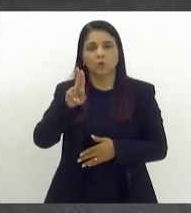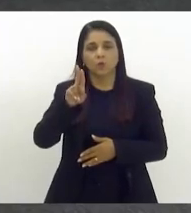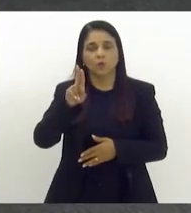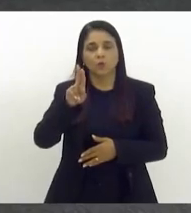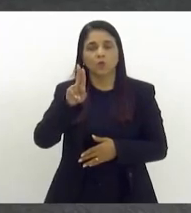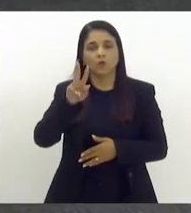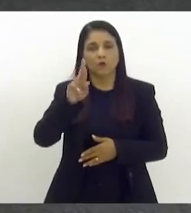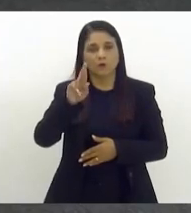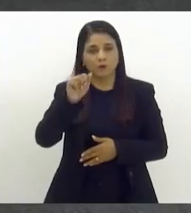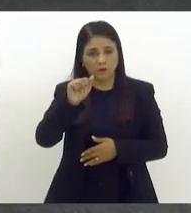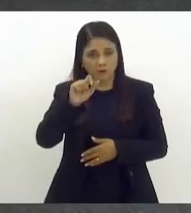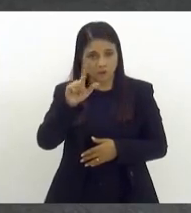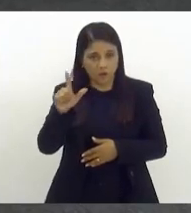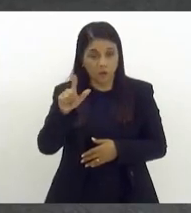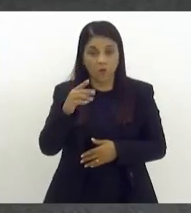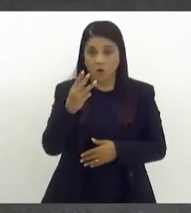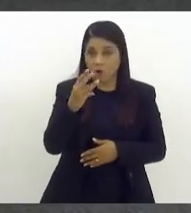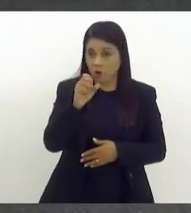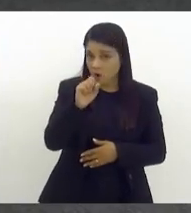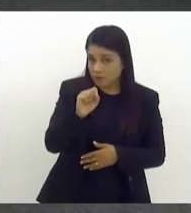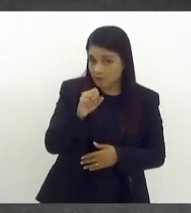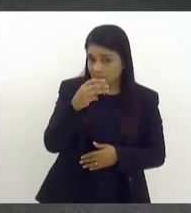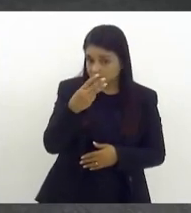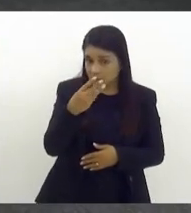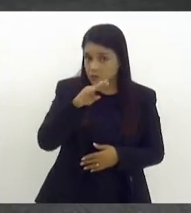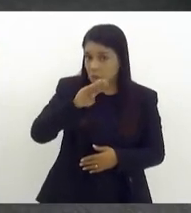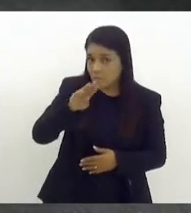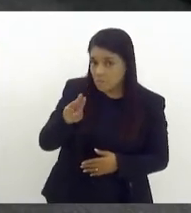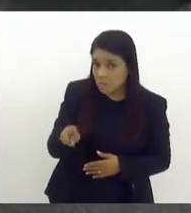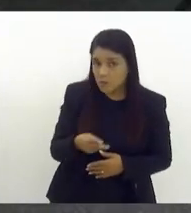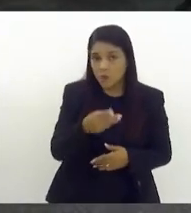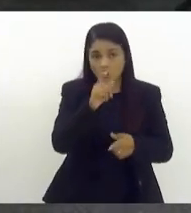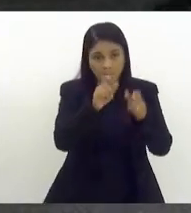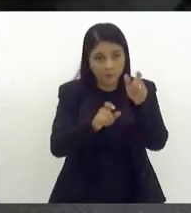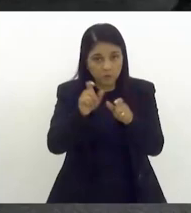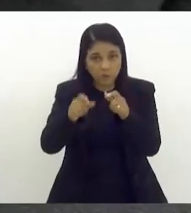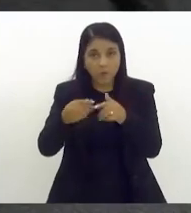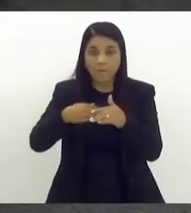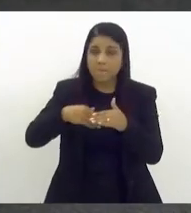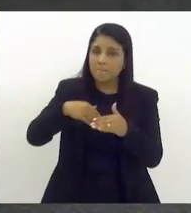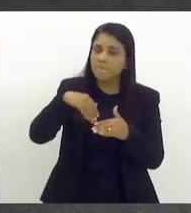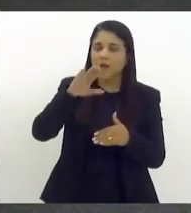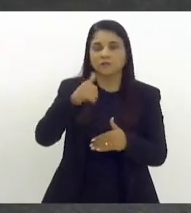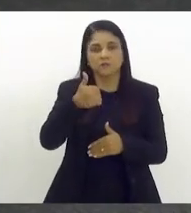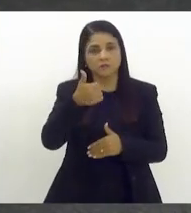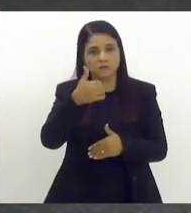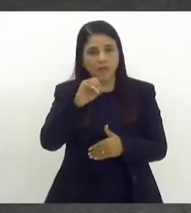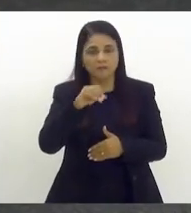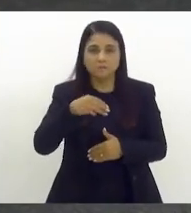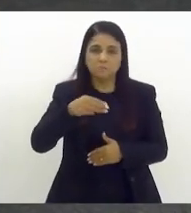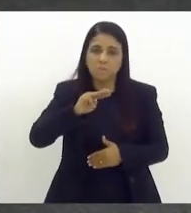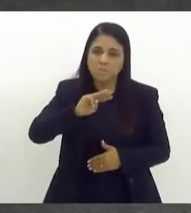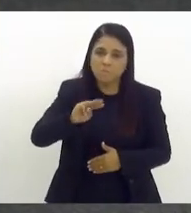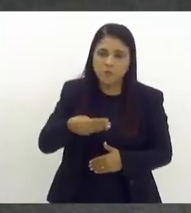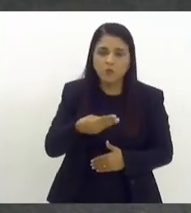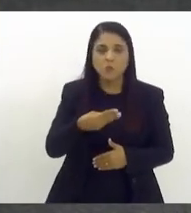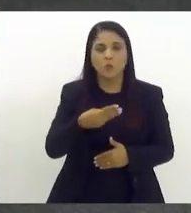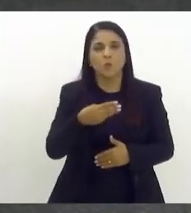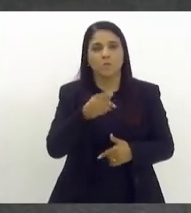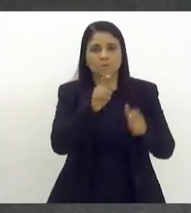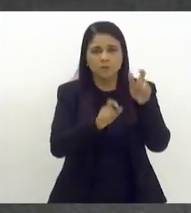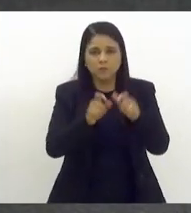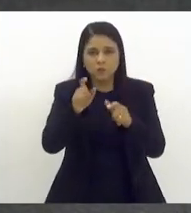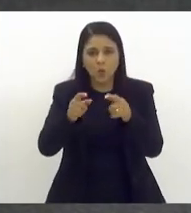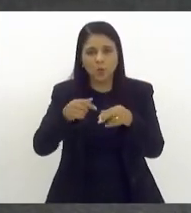além dessas 83 mil pessoas, em torno de mais 10 mil pessoas que circulam diariamente, né, com